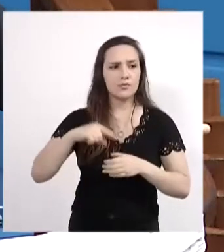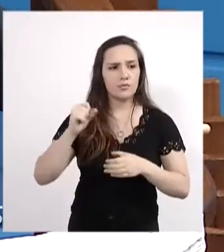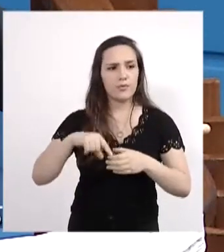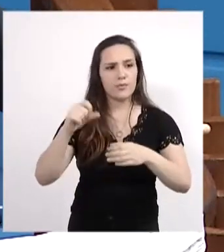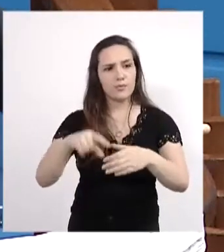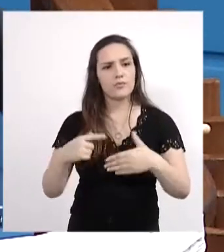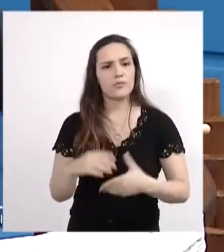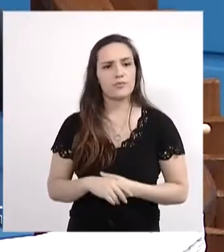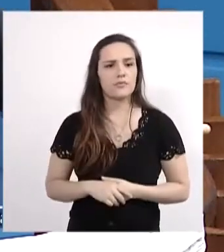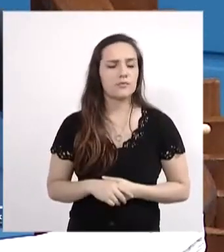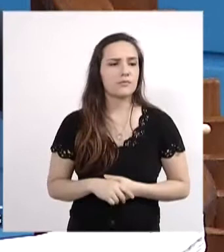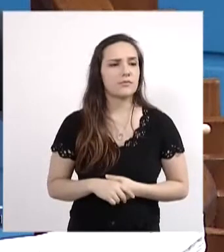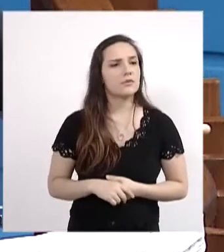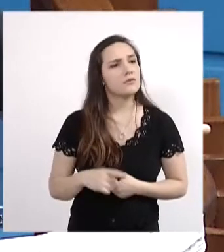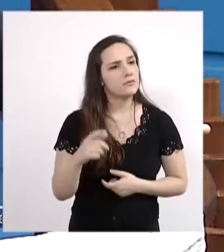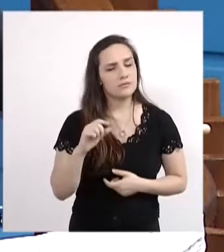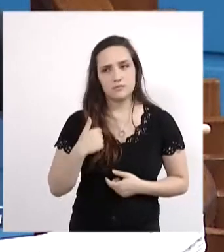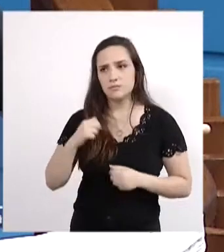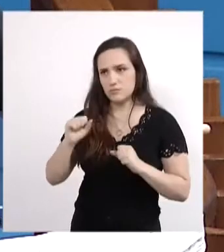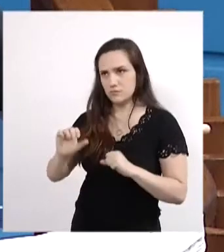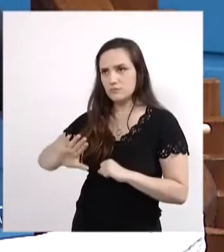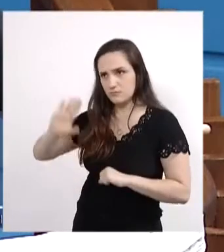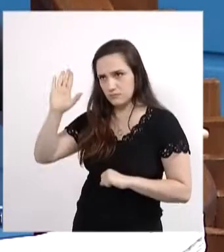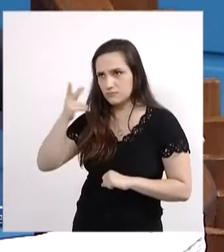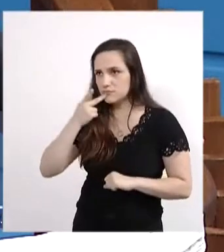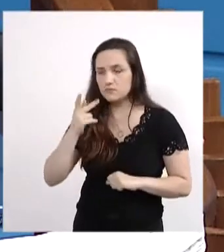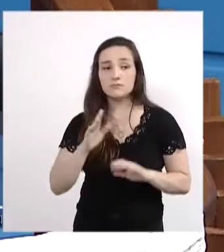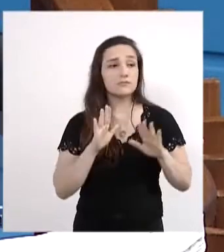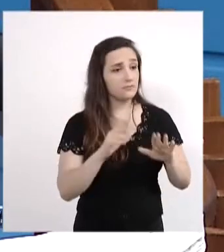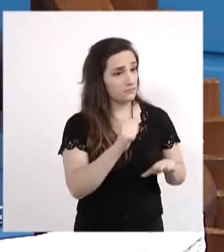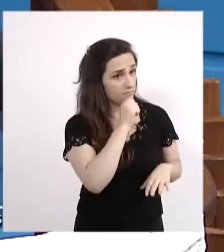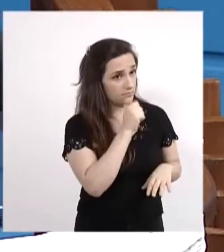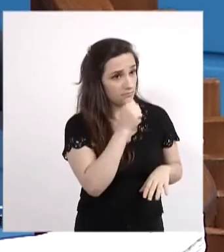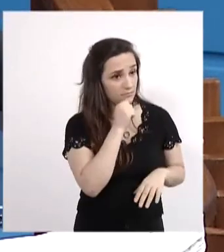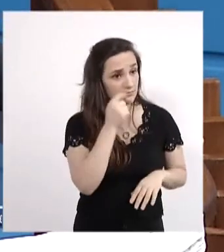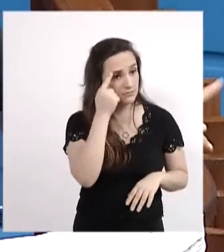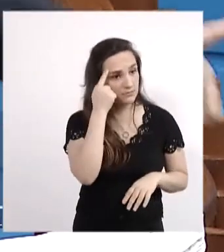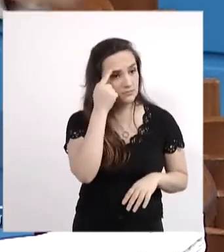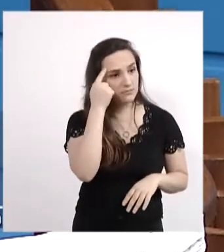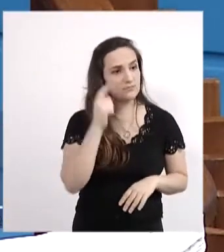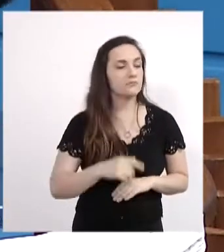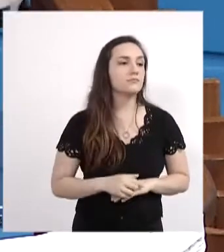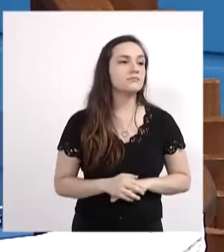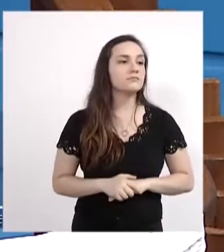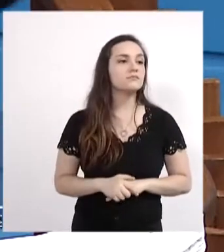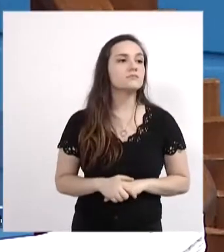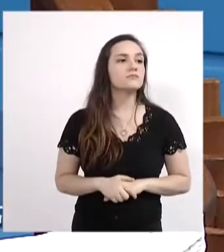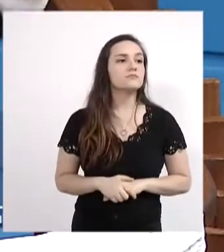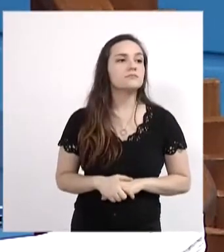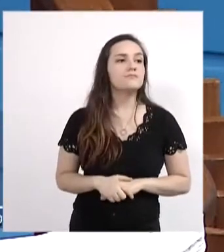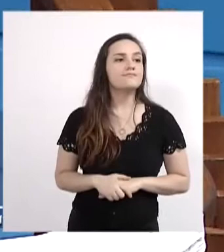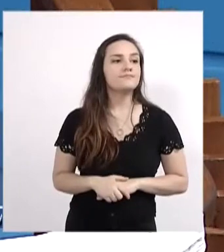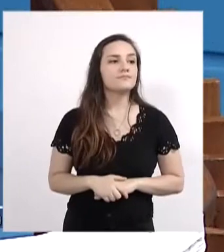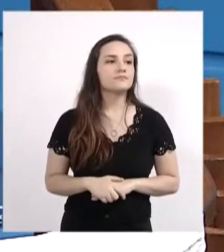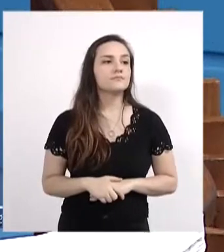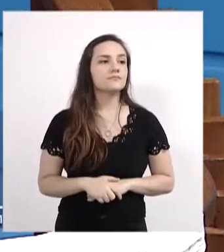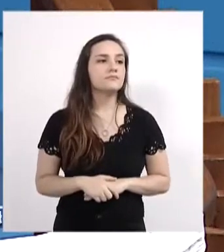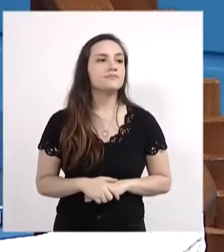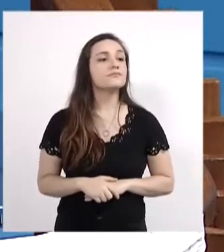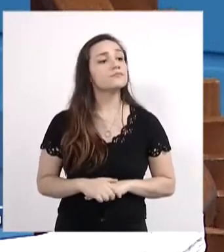afora? Excelência, me permite uma parte? E ainda, deputado Zé Teixeira, a comunidade